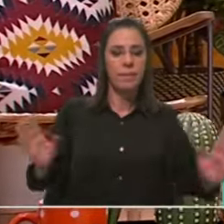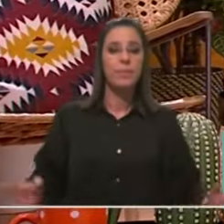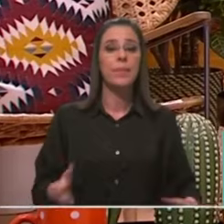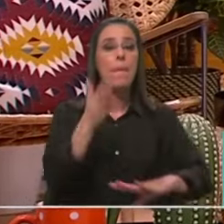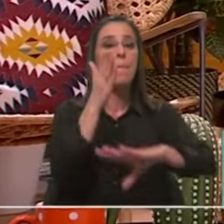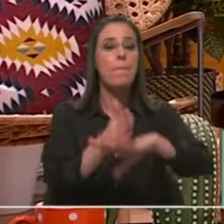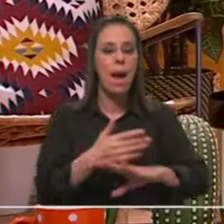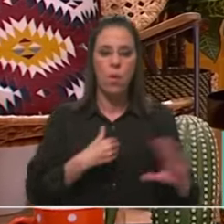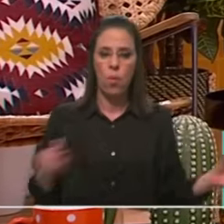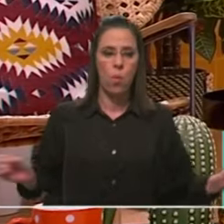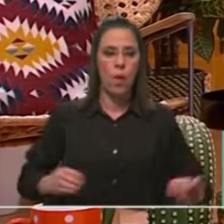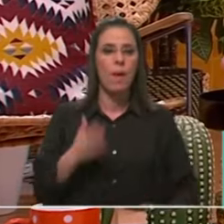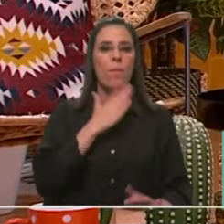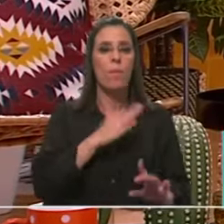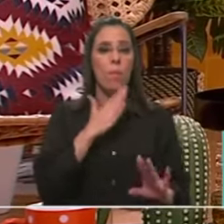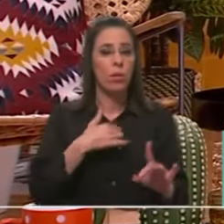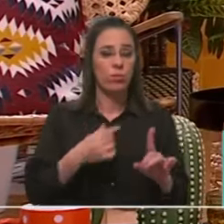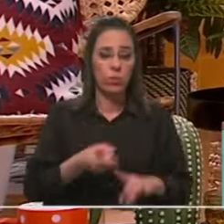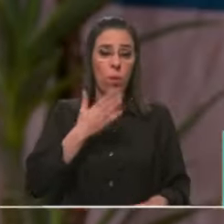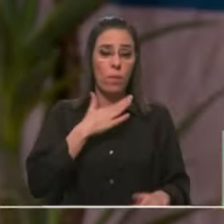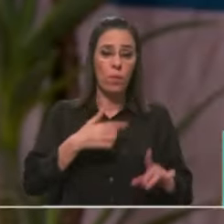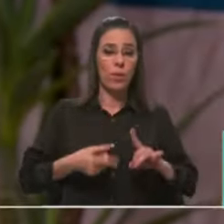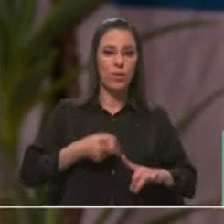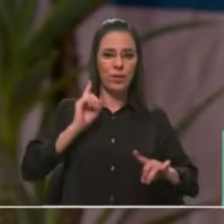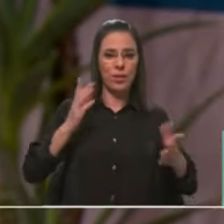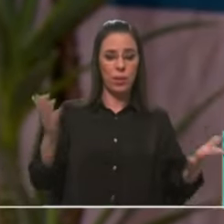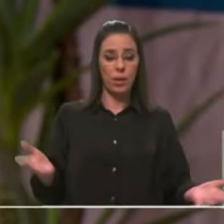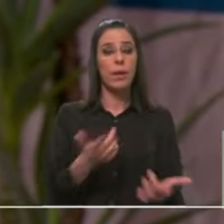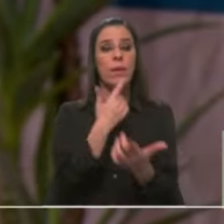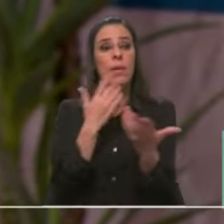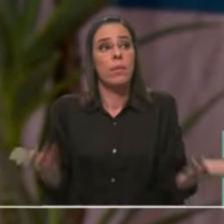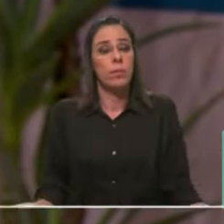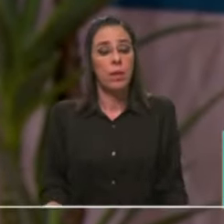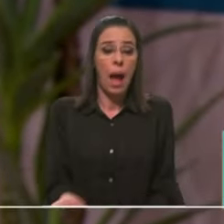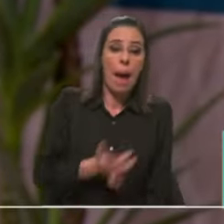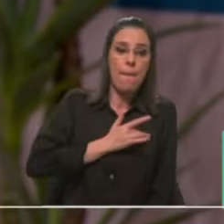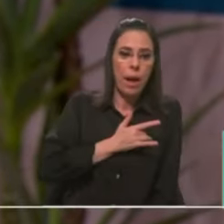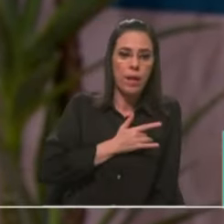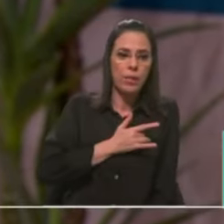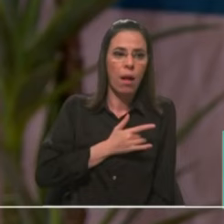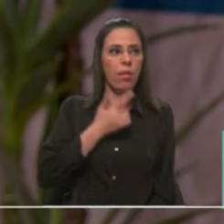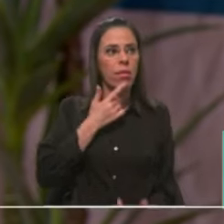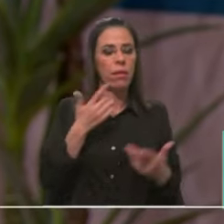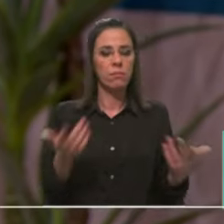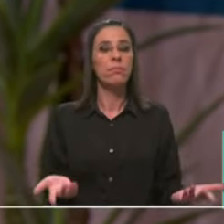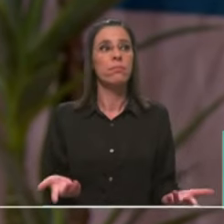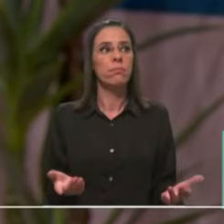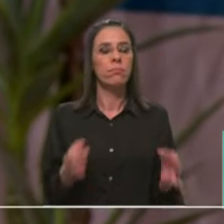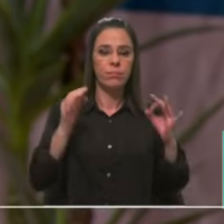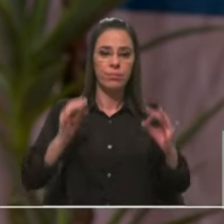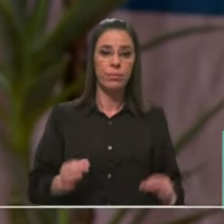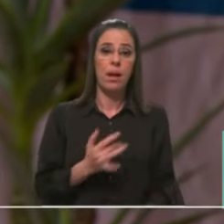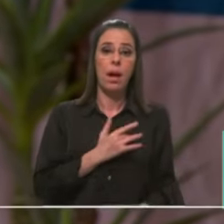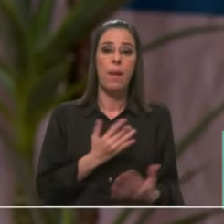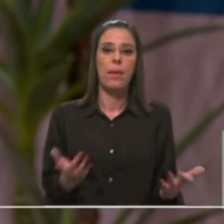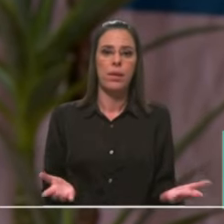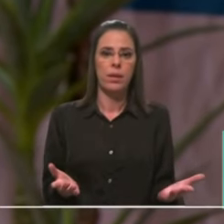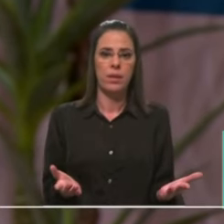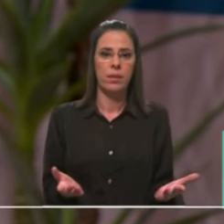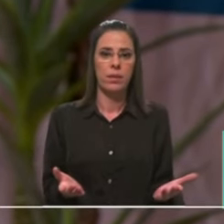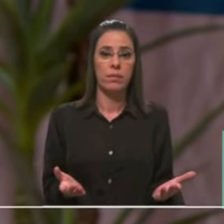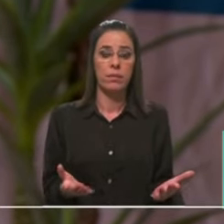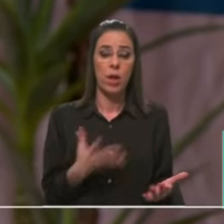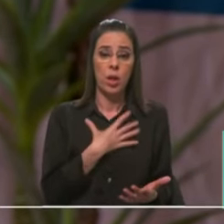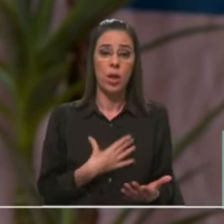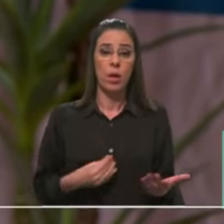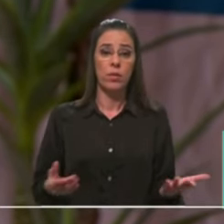meios termos não é morno não sou morno exatamente e percebi que se me tinha apaixonado e e e que estava verdadeiramente apaixonado que